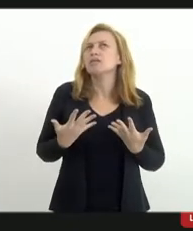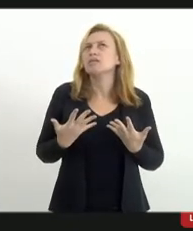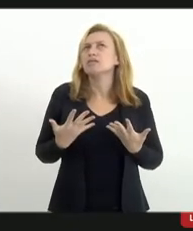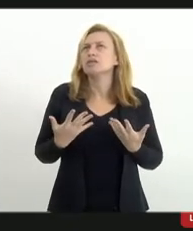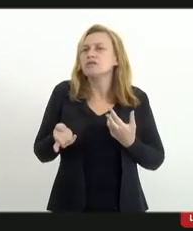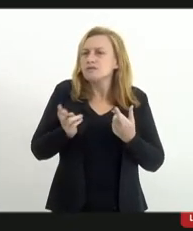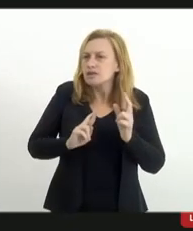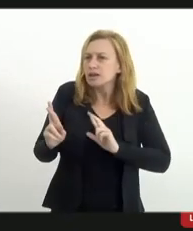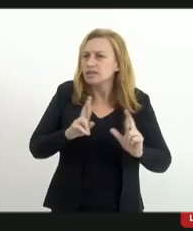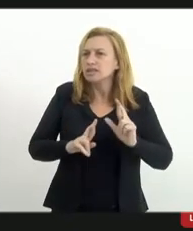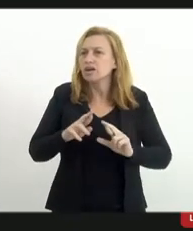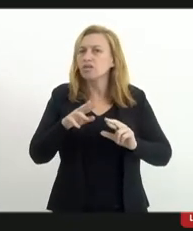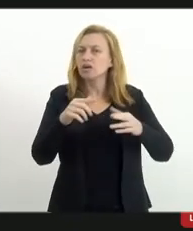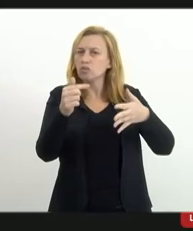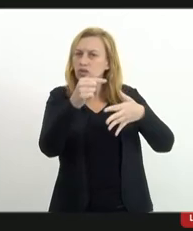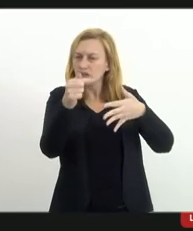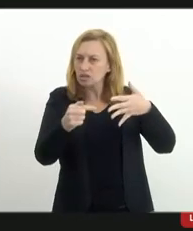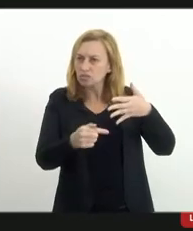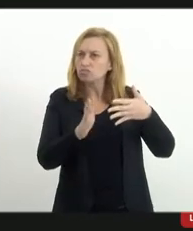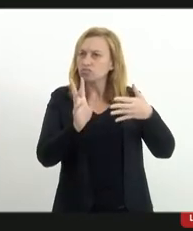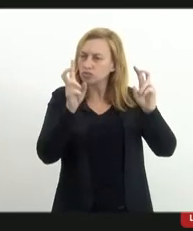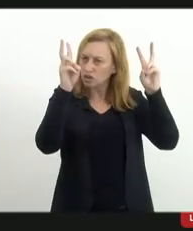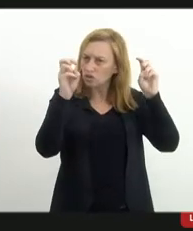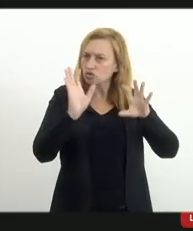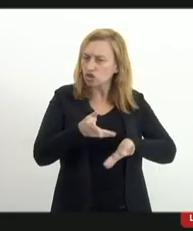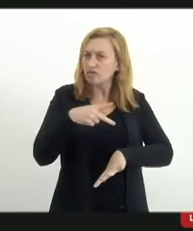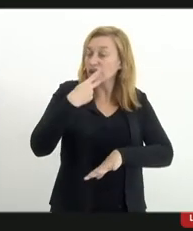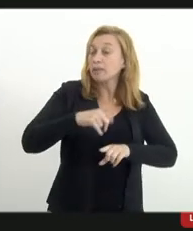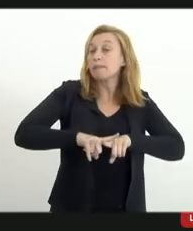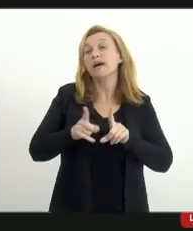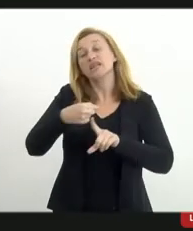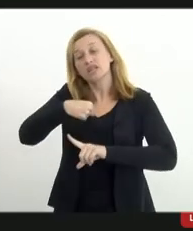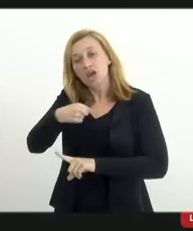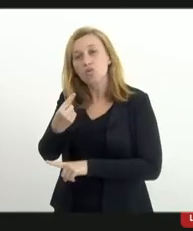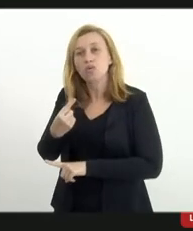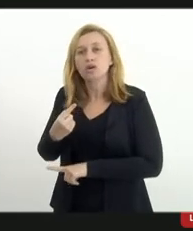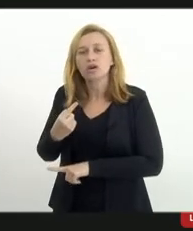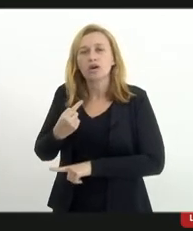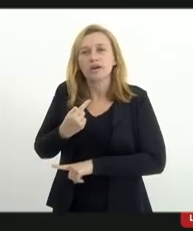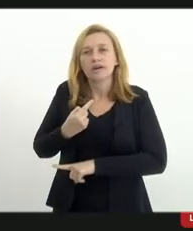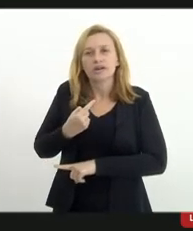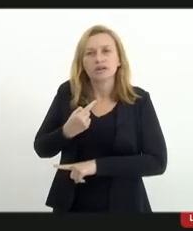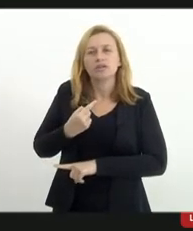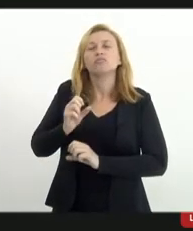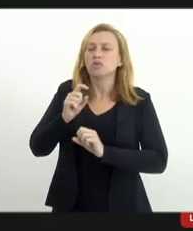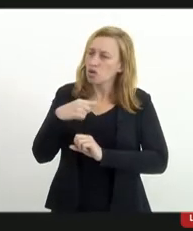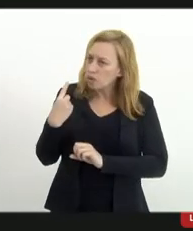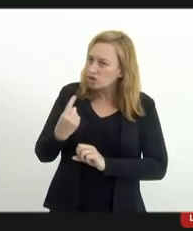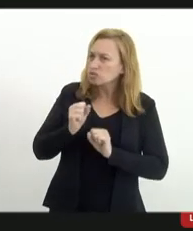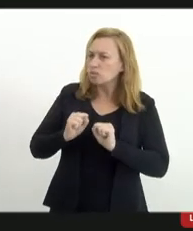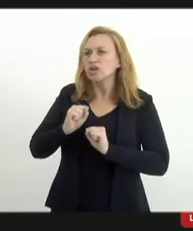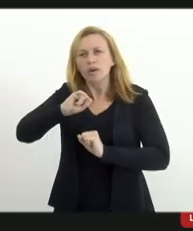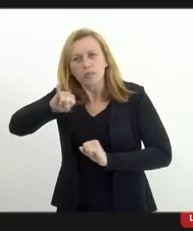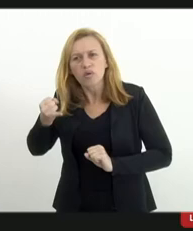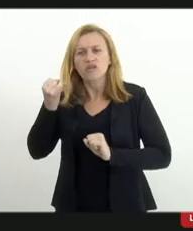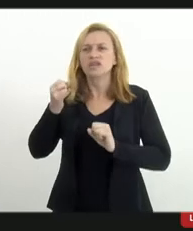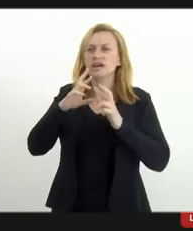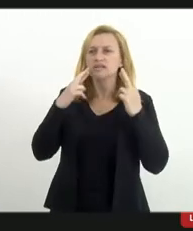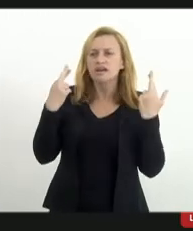em relação àqueles pontos, né? Mas eu vou, assim, acho que a gente pode aproveitar essa